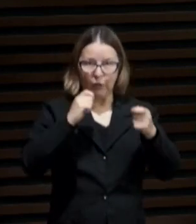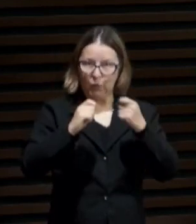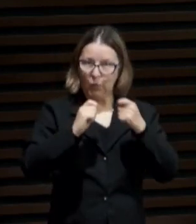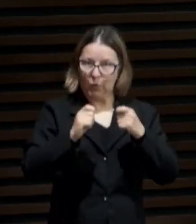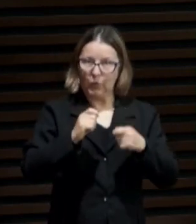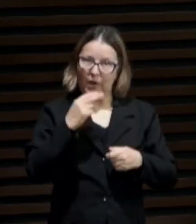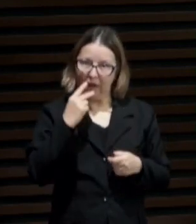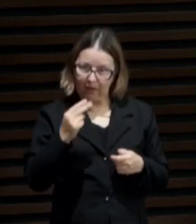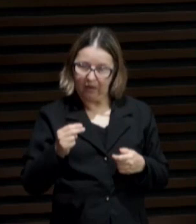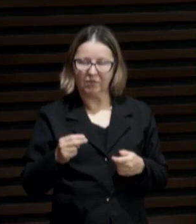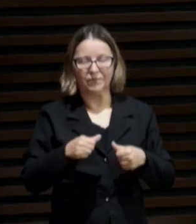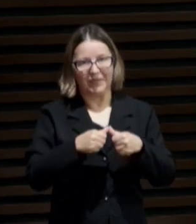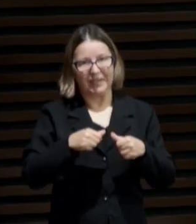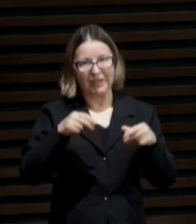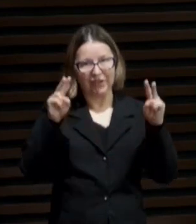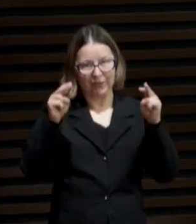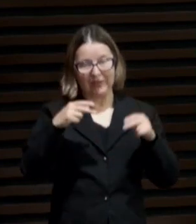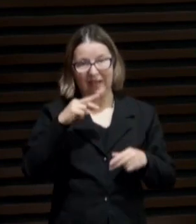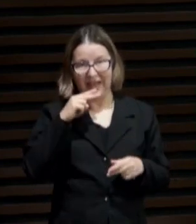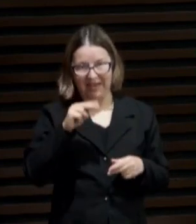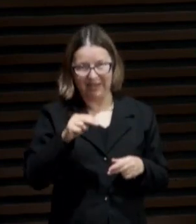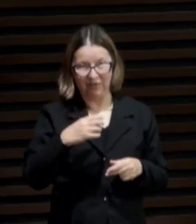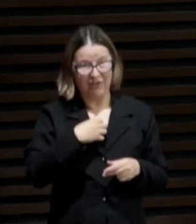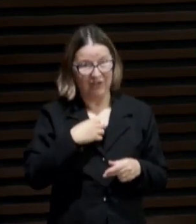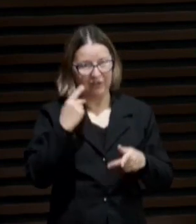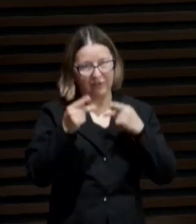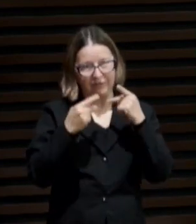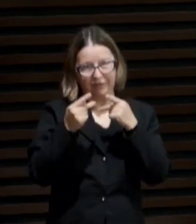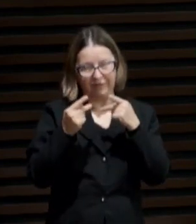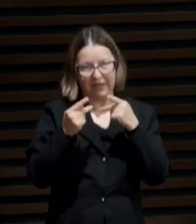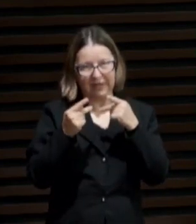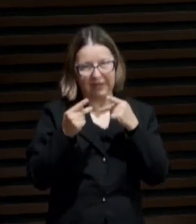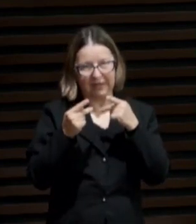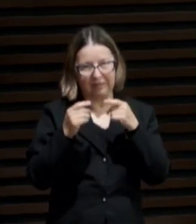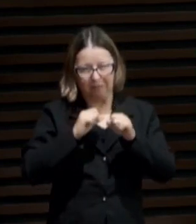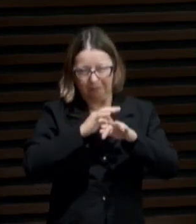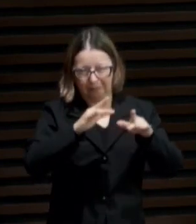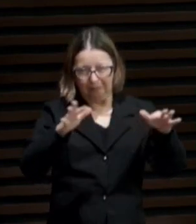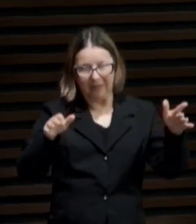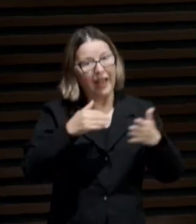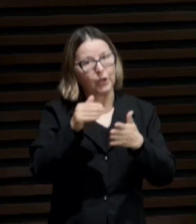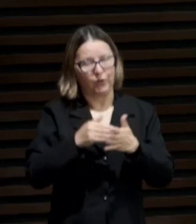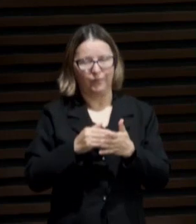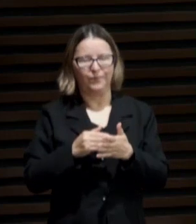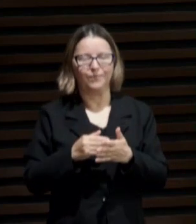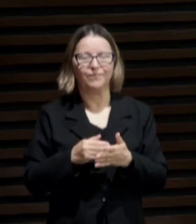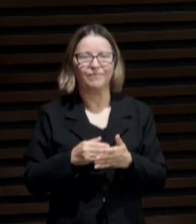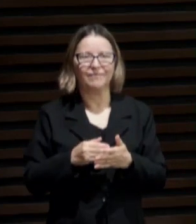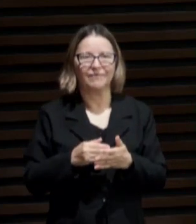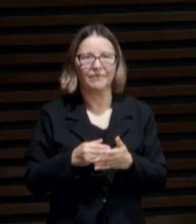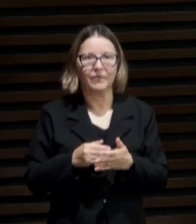irmãos, a língua, a maneira de falar, pega todos. Hoje eu quero dizer que eu estou passando aqui